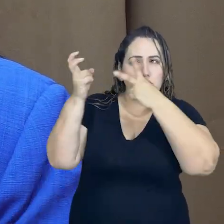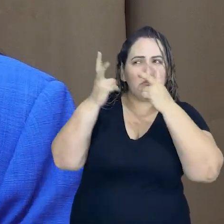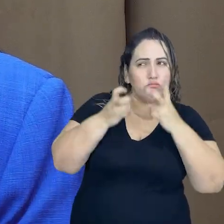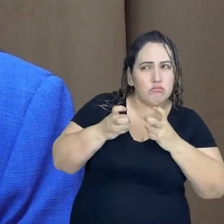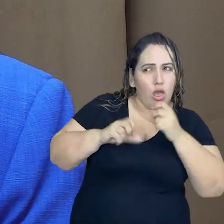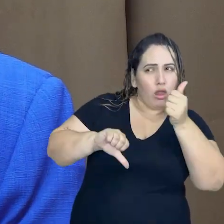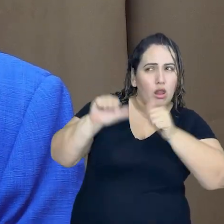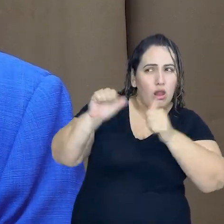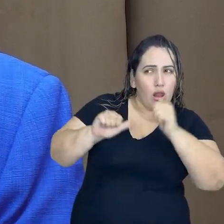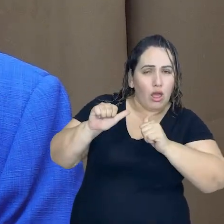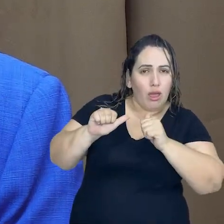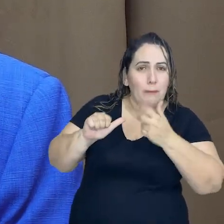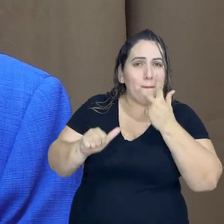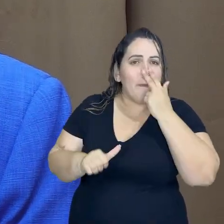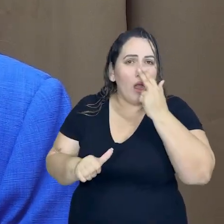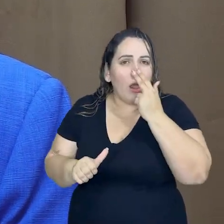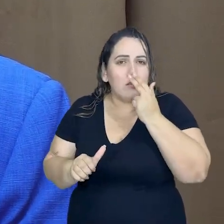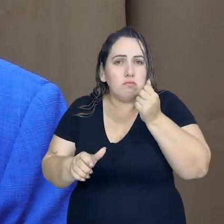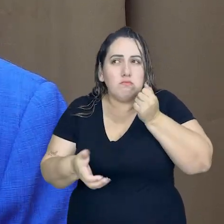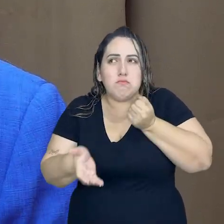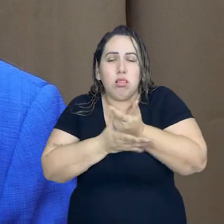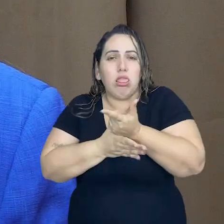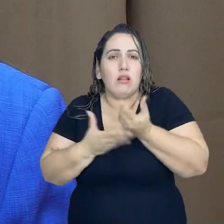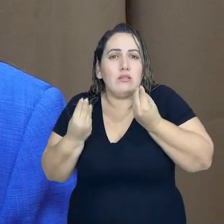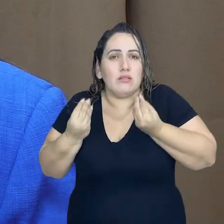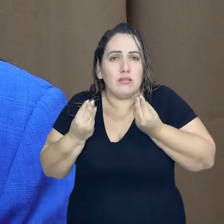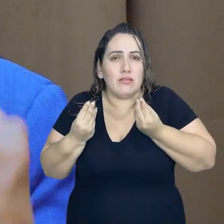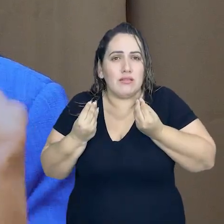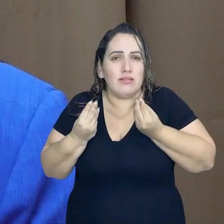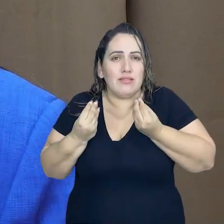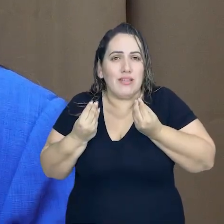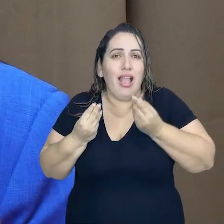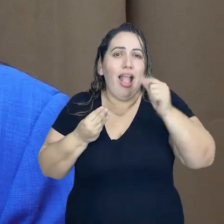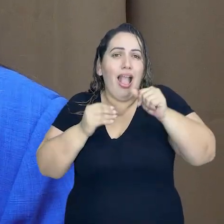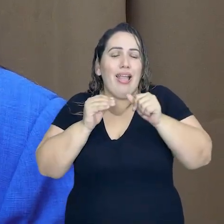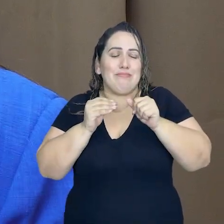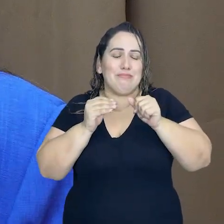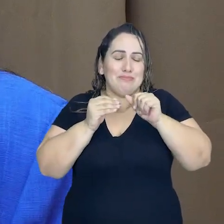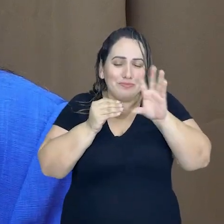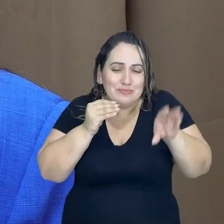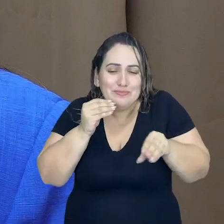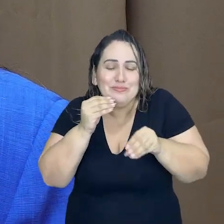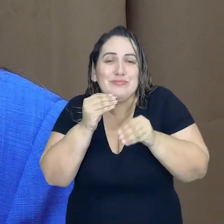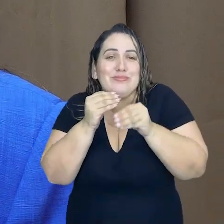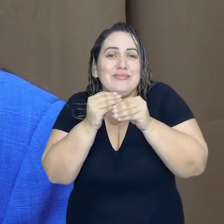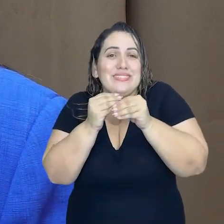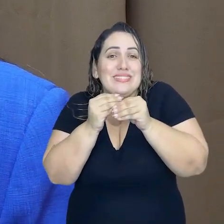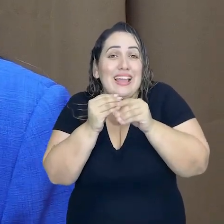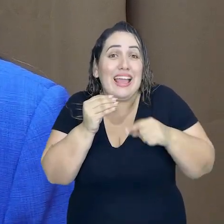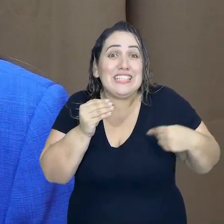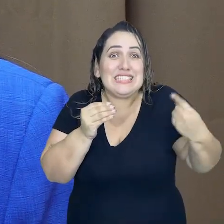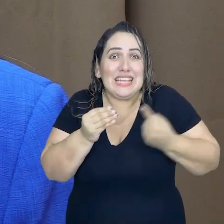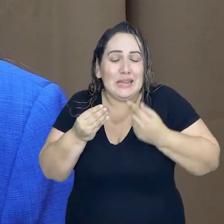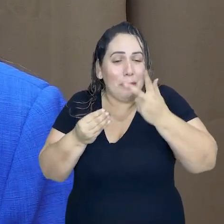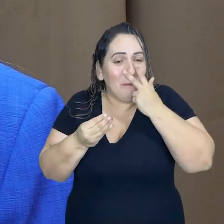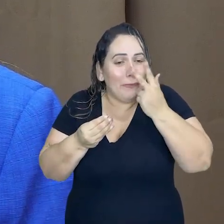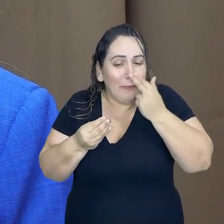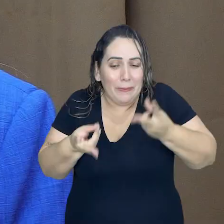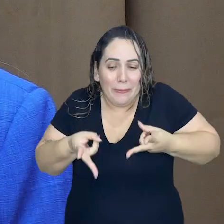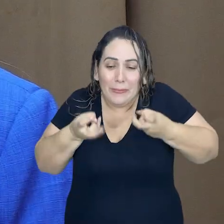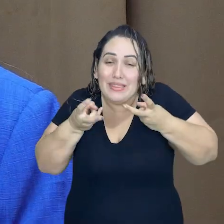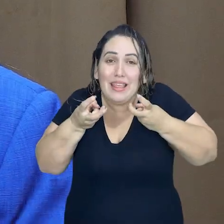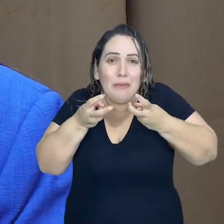aí com um detalhe, segundo os critérios que ele definir. E, às vezes,